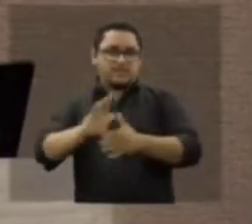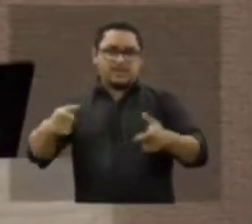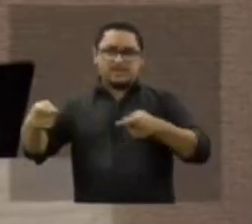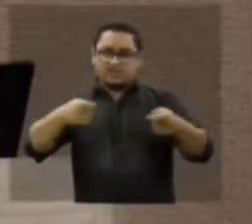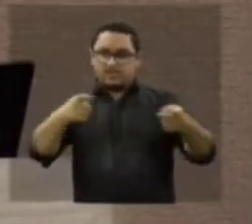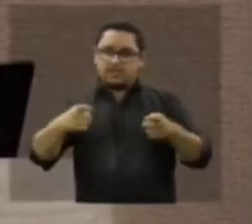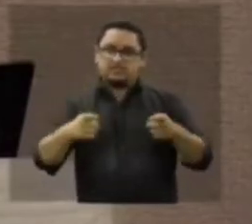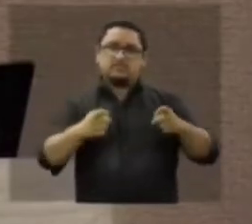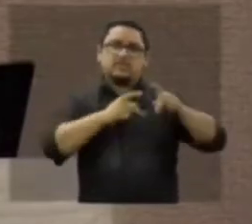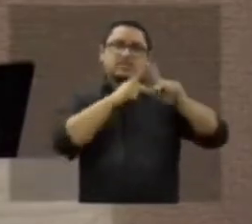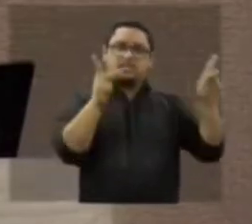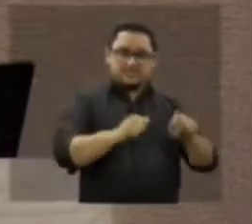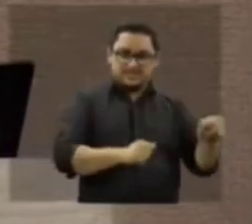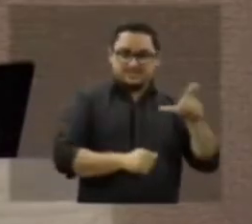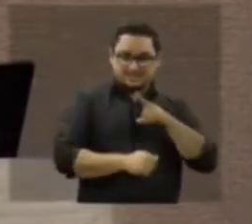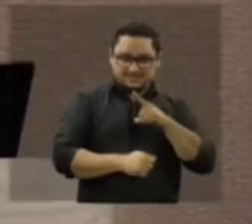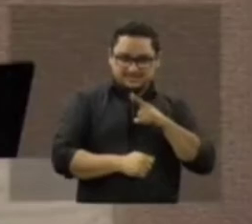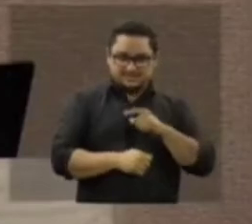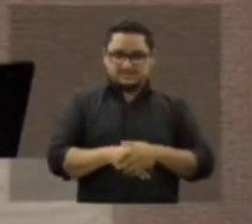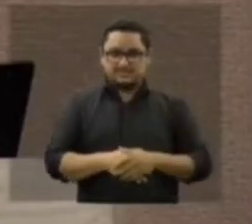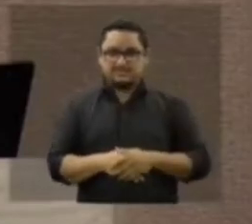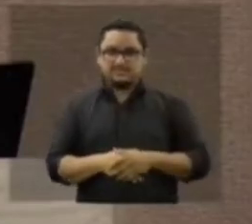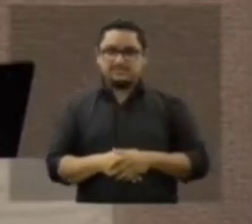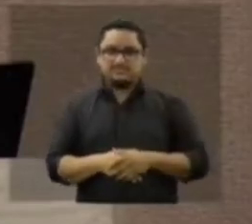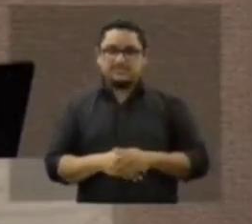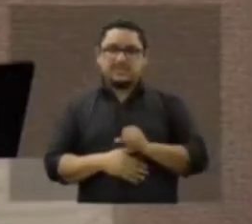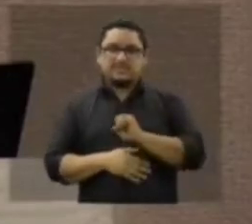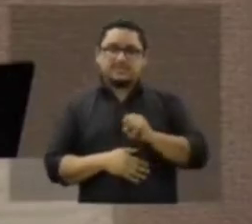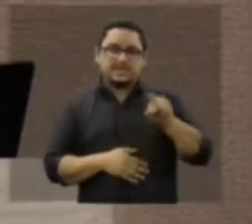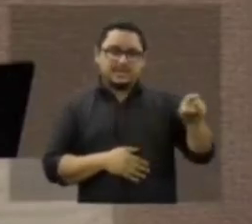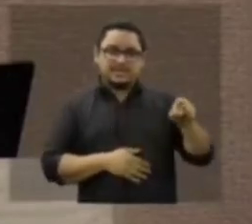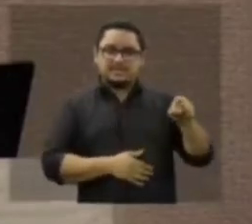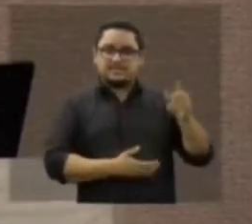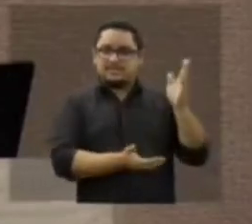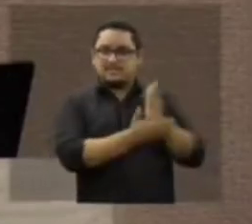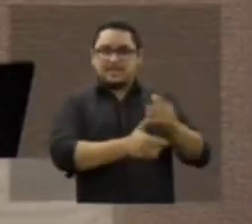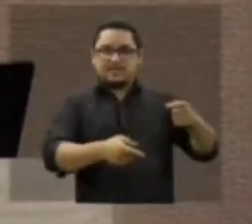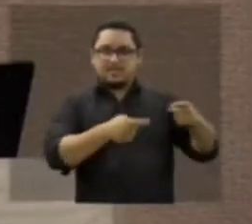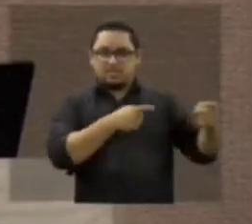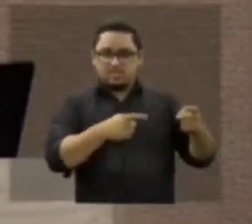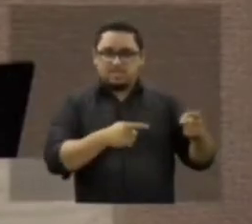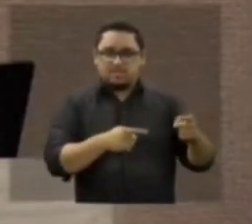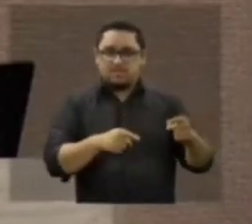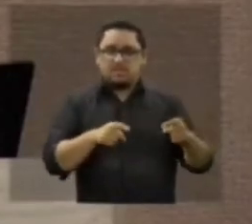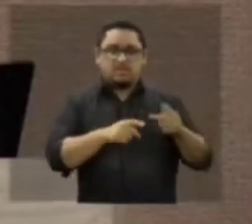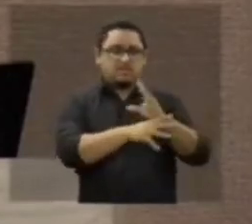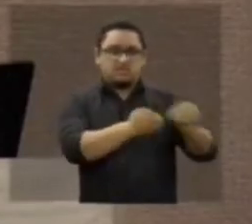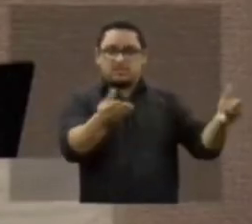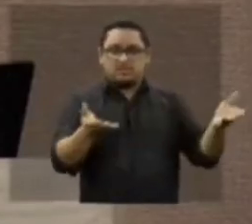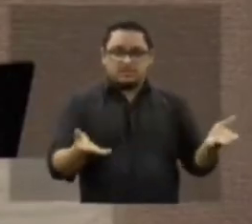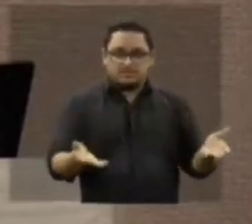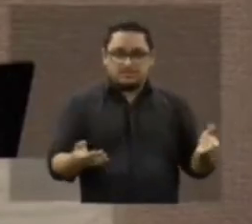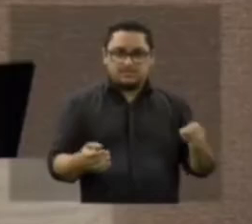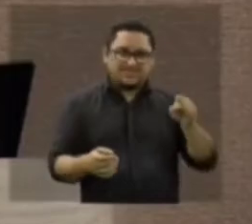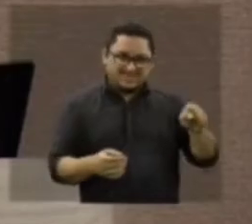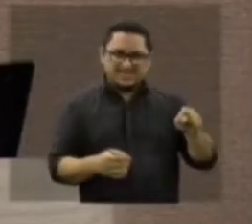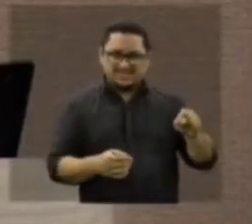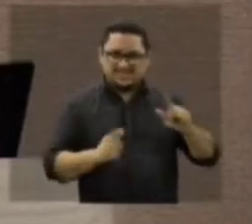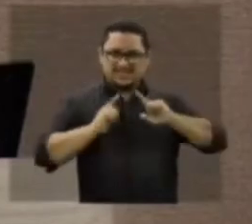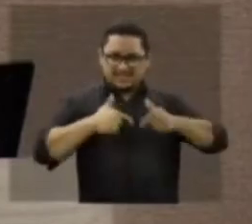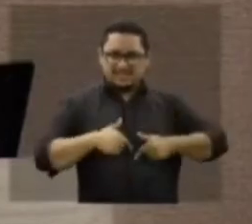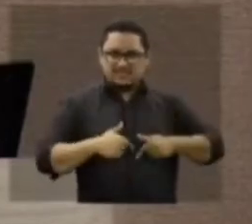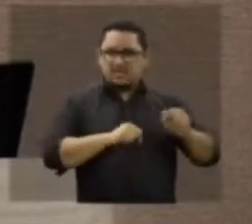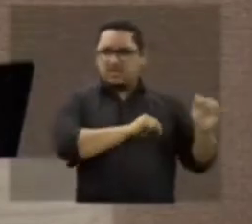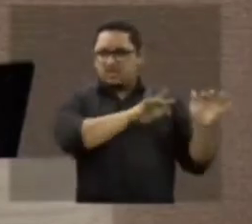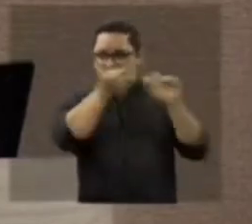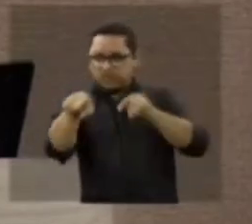israelenses depuserem as armas não haverá mais Israel Israel não iniciou nem desejou o atual conflito em Gaza